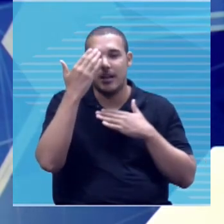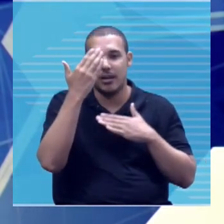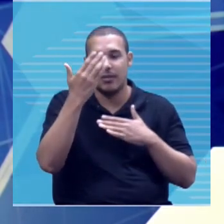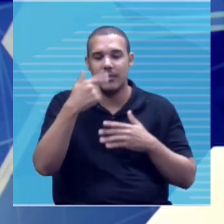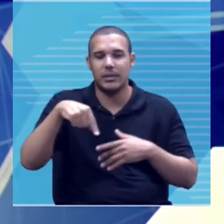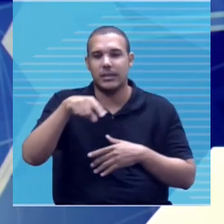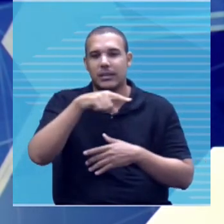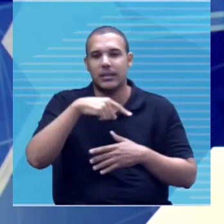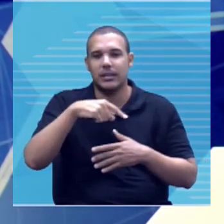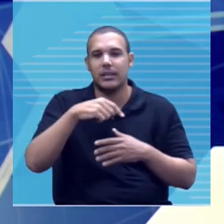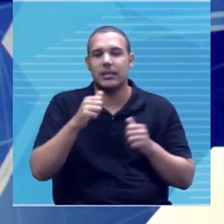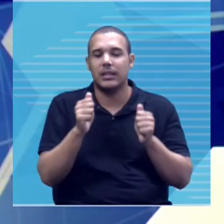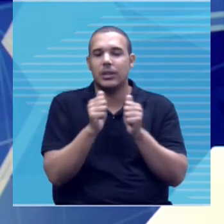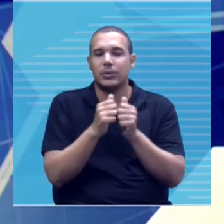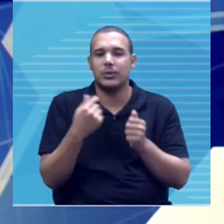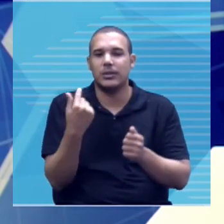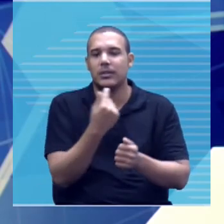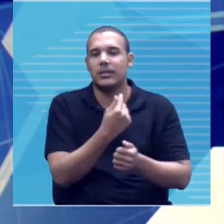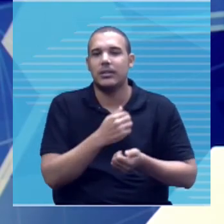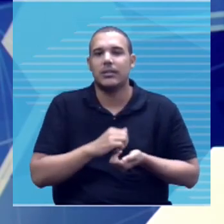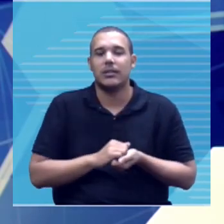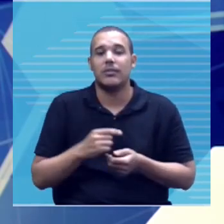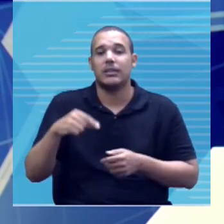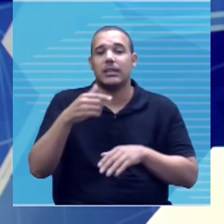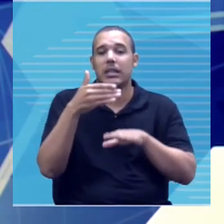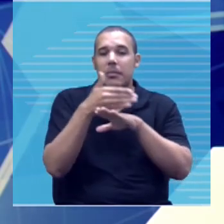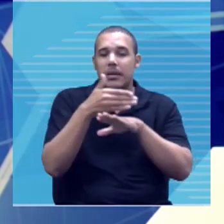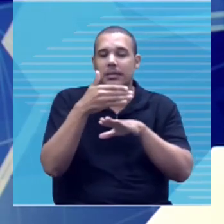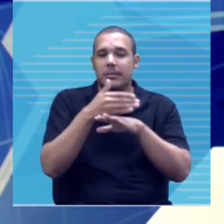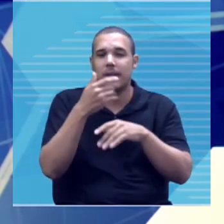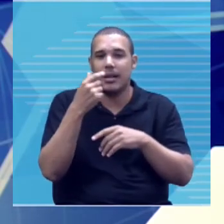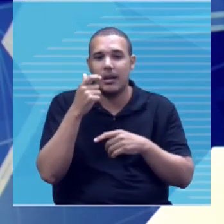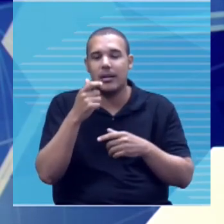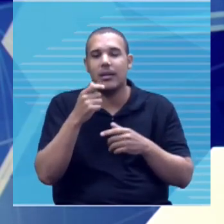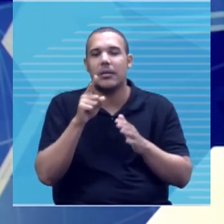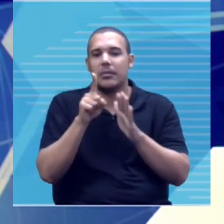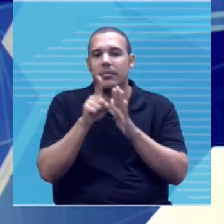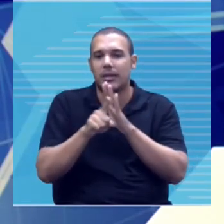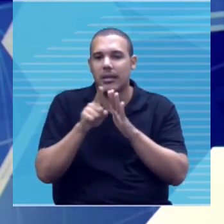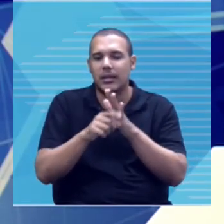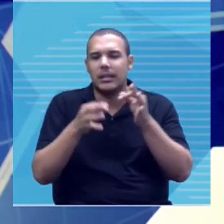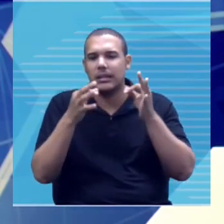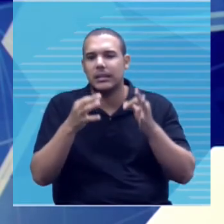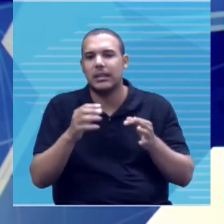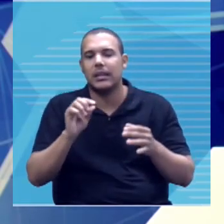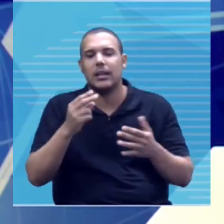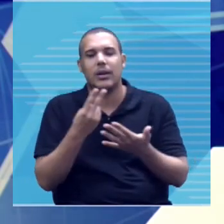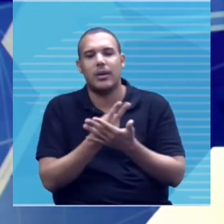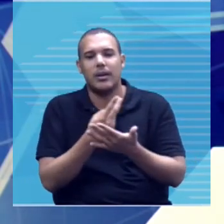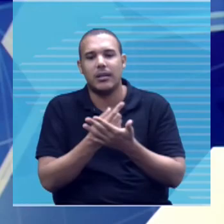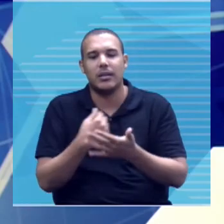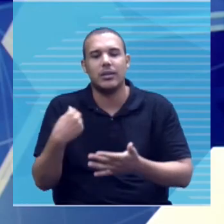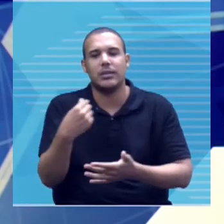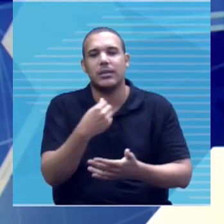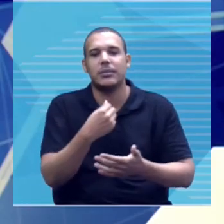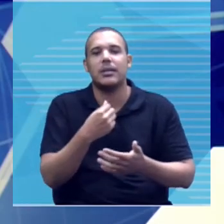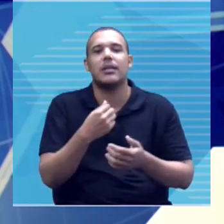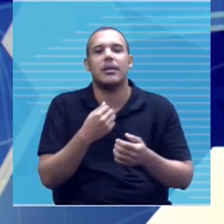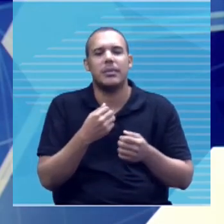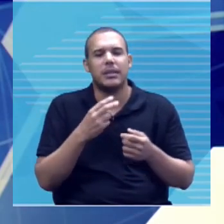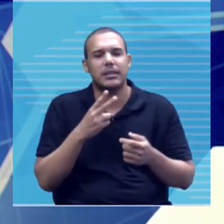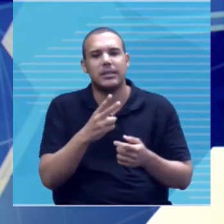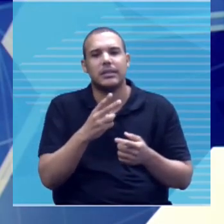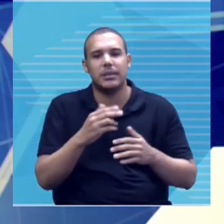a vocês, a companhia, bacana, a galera que participou das aulas aí, questões, acertando, errando, mas estamos aqui presentes para sempre